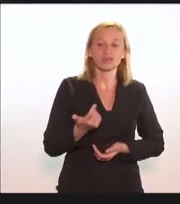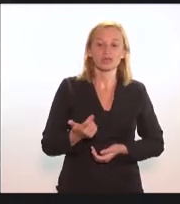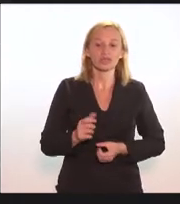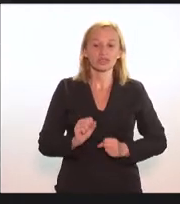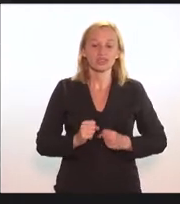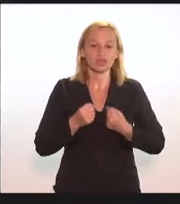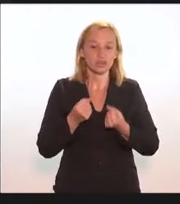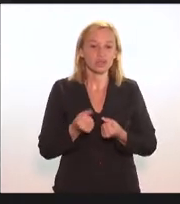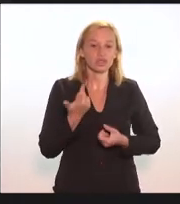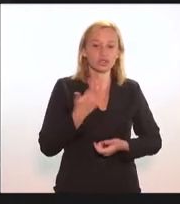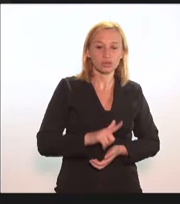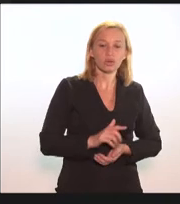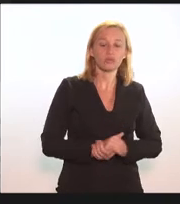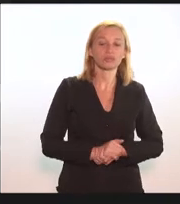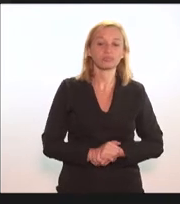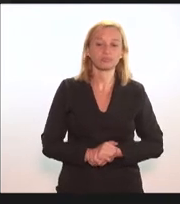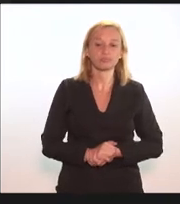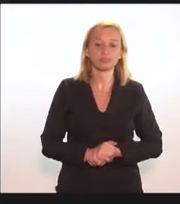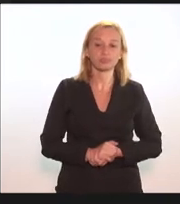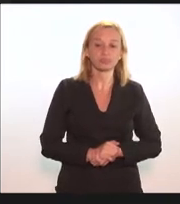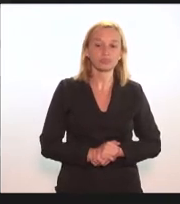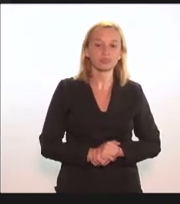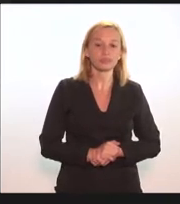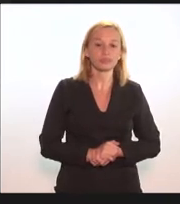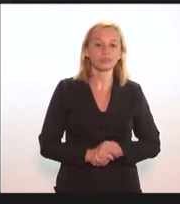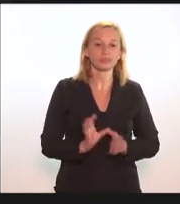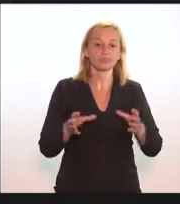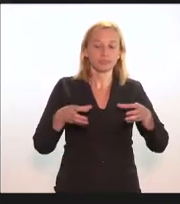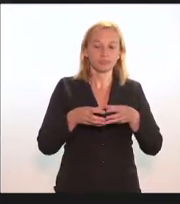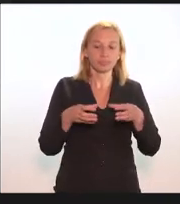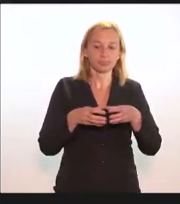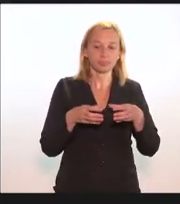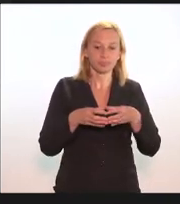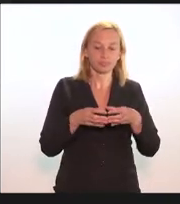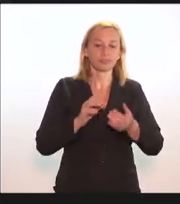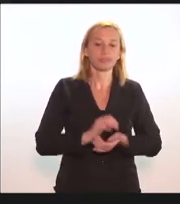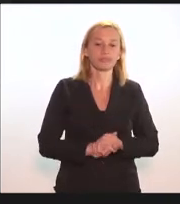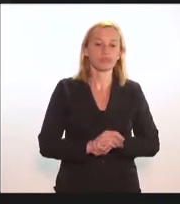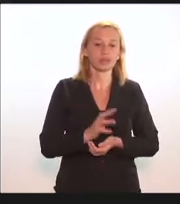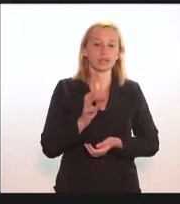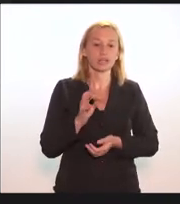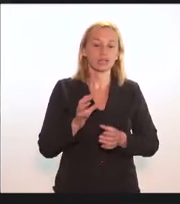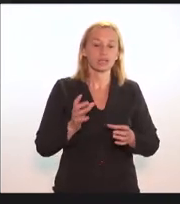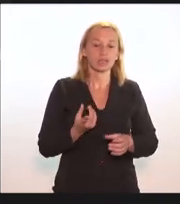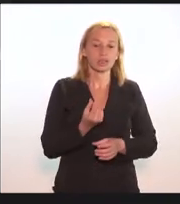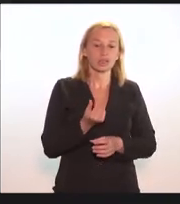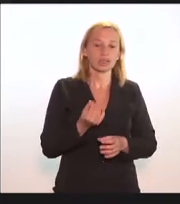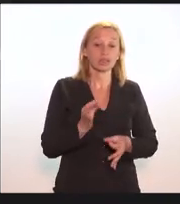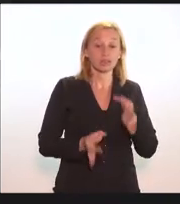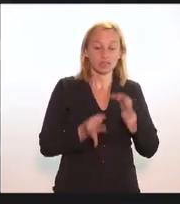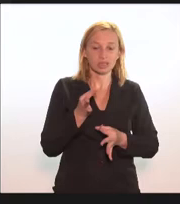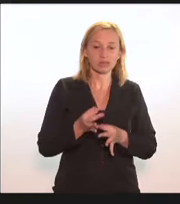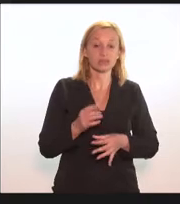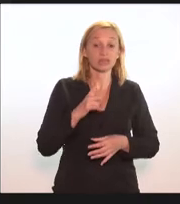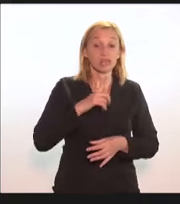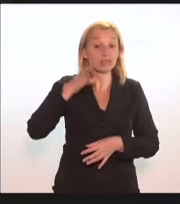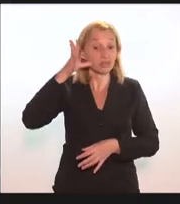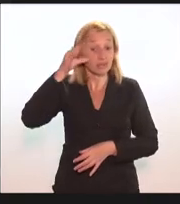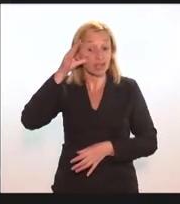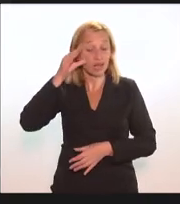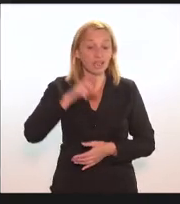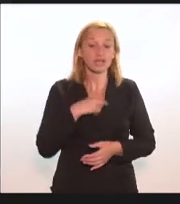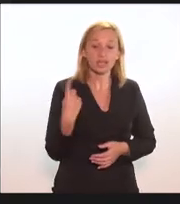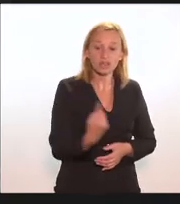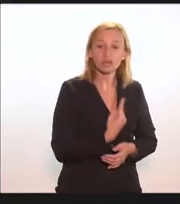preleção, é que a comissão tem o maior, a Comissão de Tributação tem o maior interesse que a